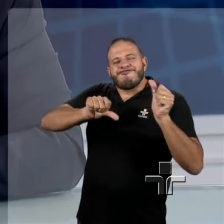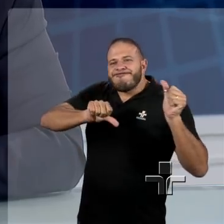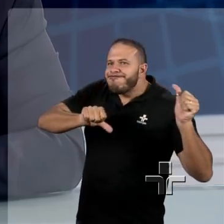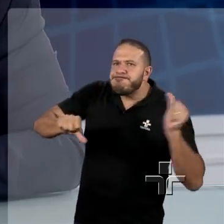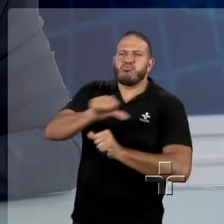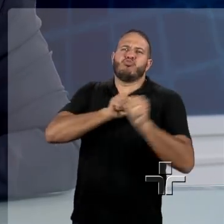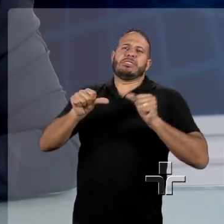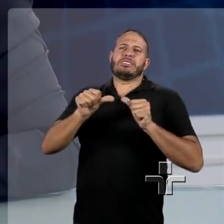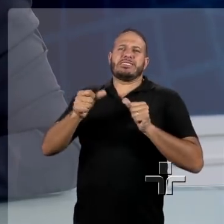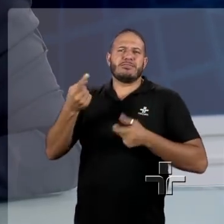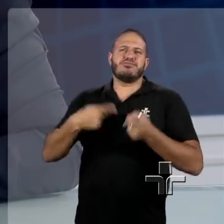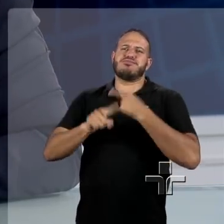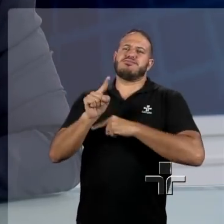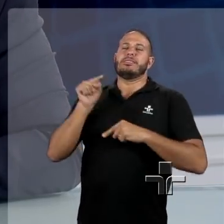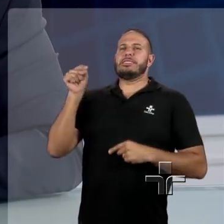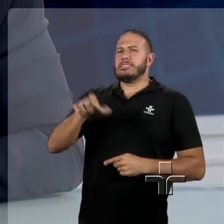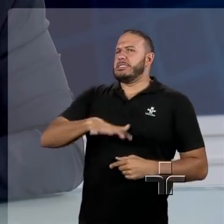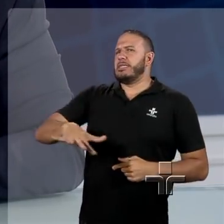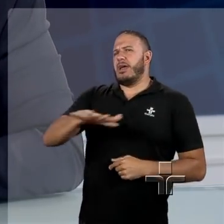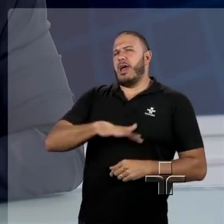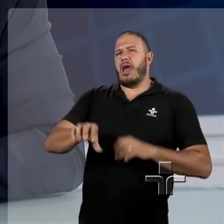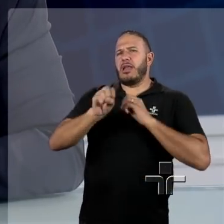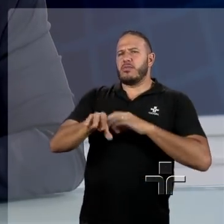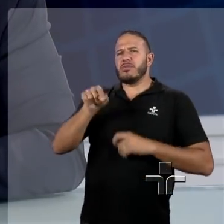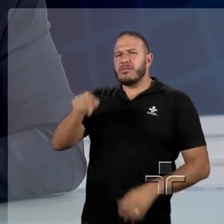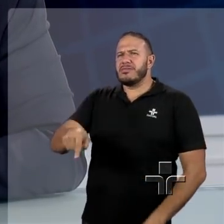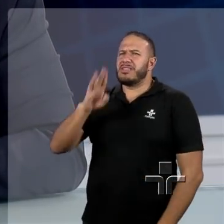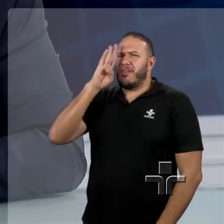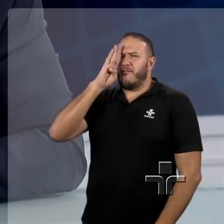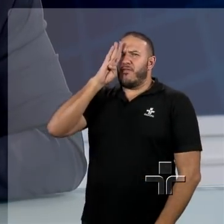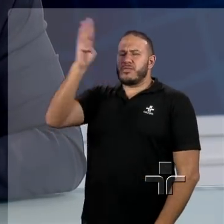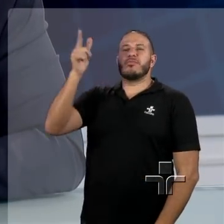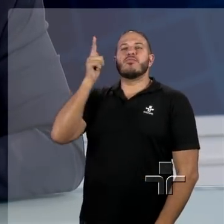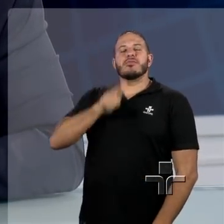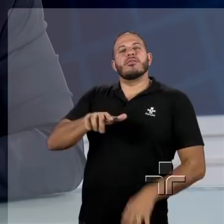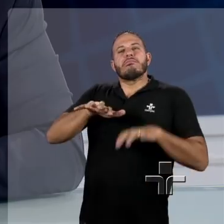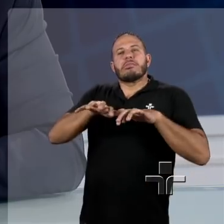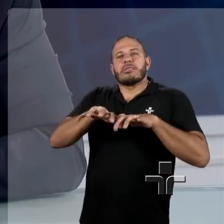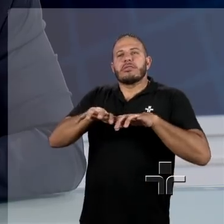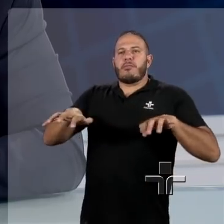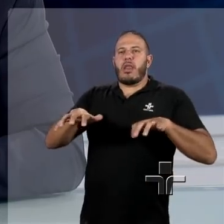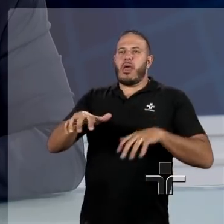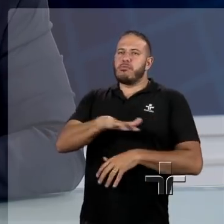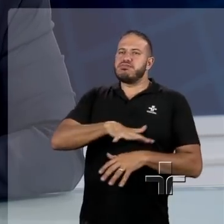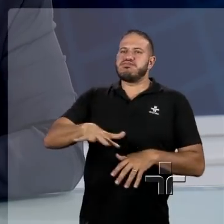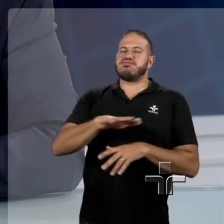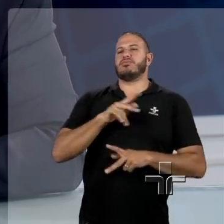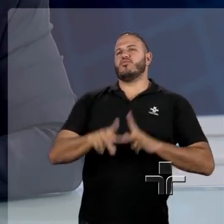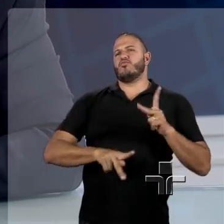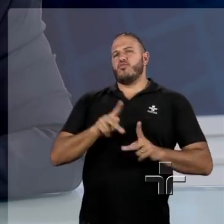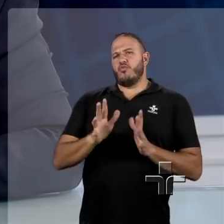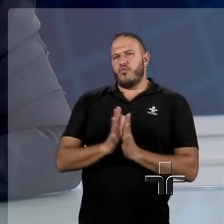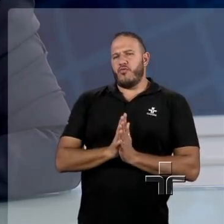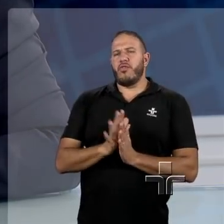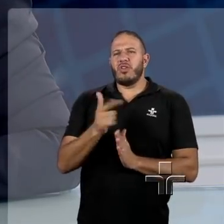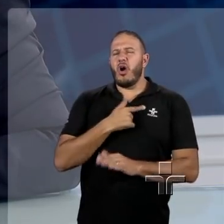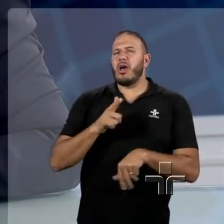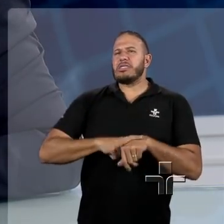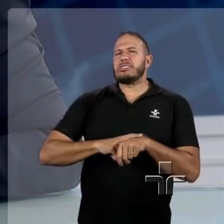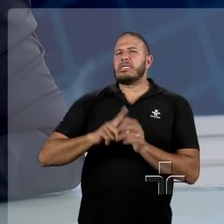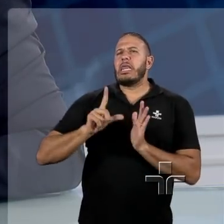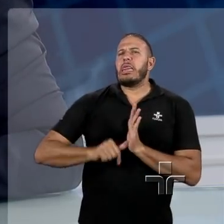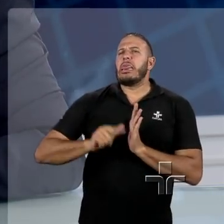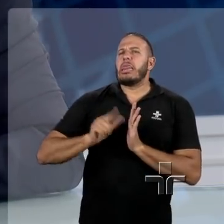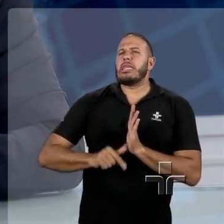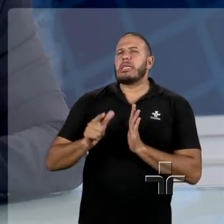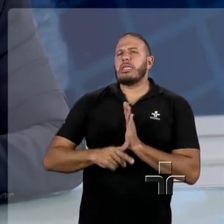pela educação, que é fundamental para a emancipação do nosso povo. Nós estamos atrasados neste